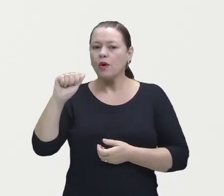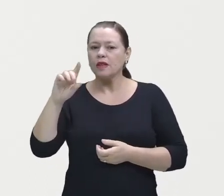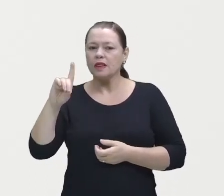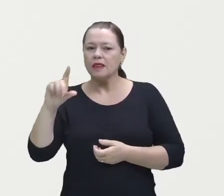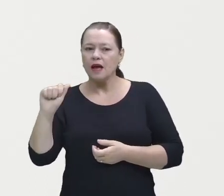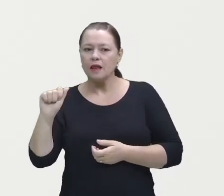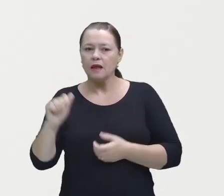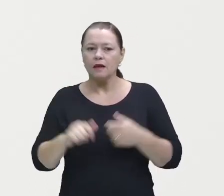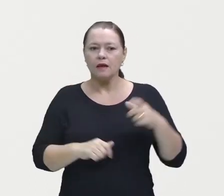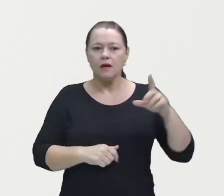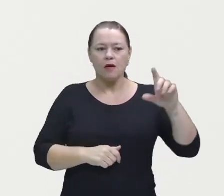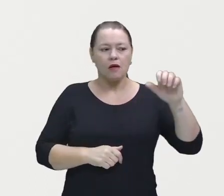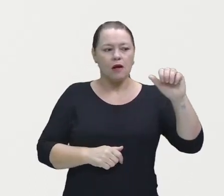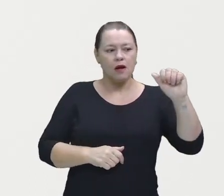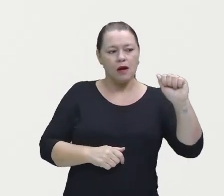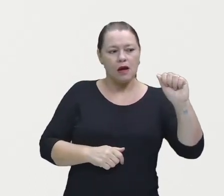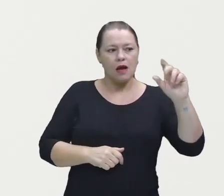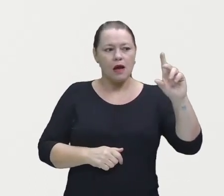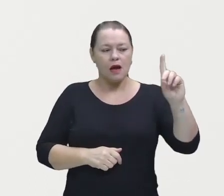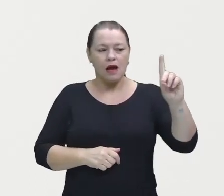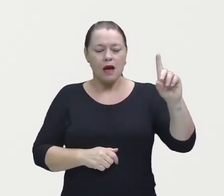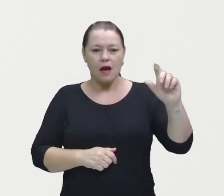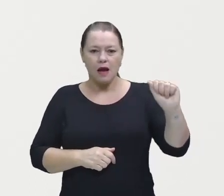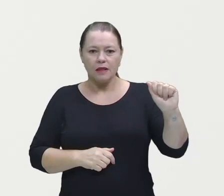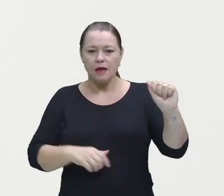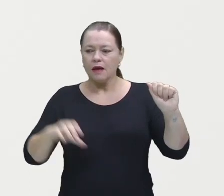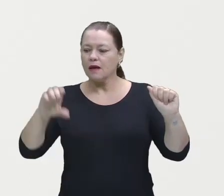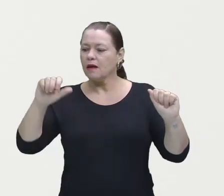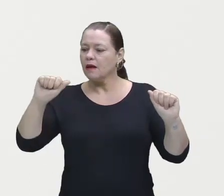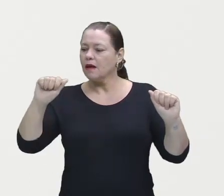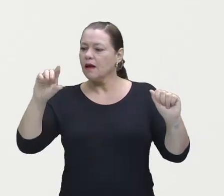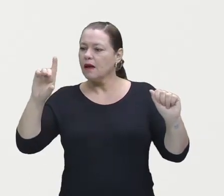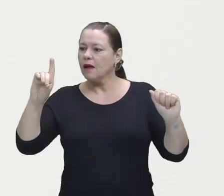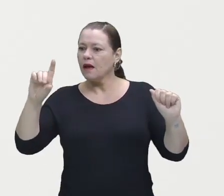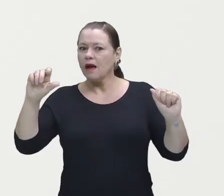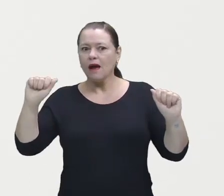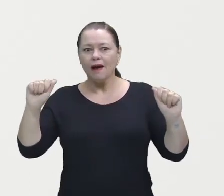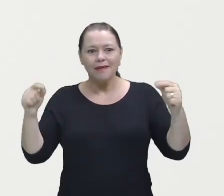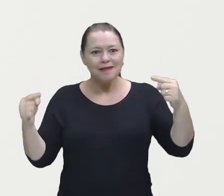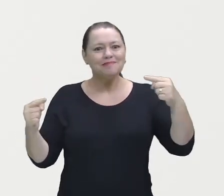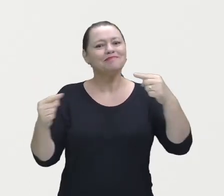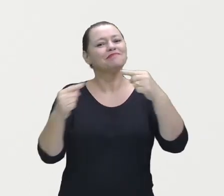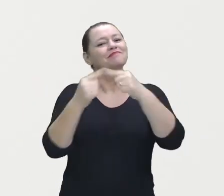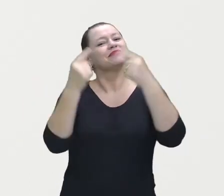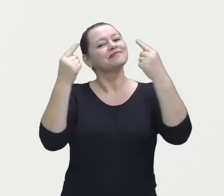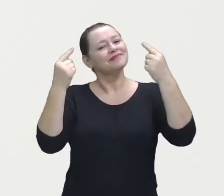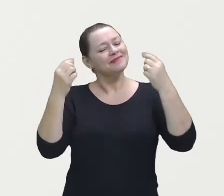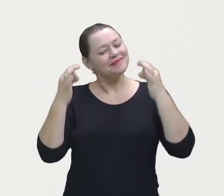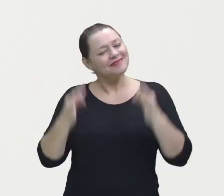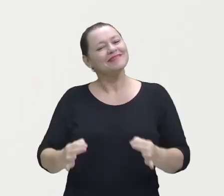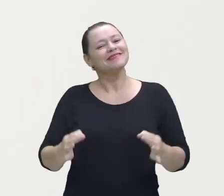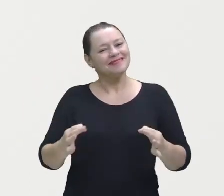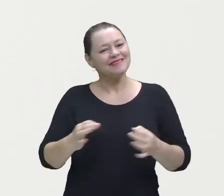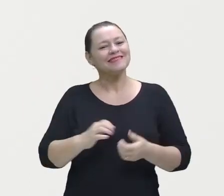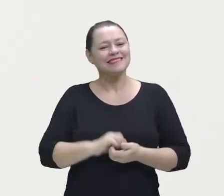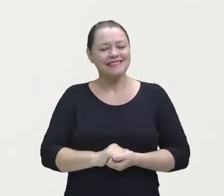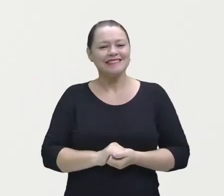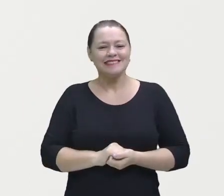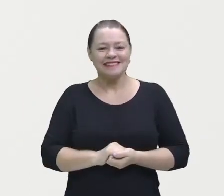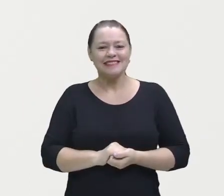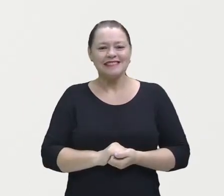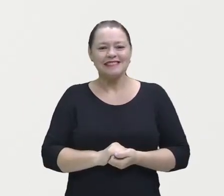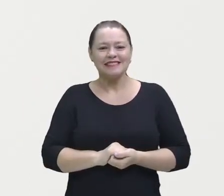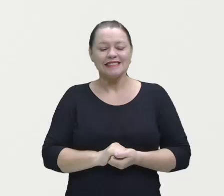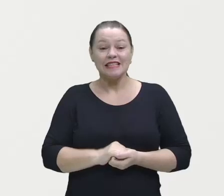Piada vai ter o mesmo som final que coitada. E nós vamos finalizar com a